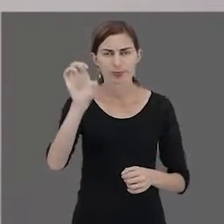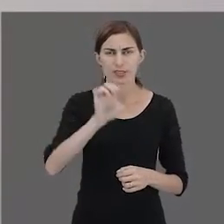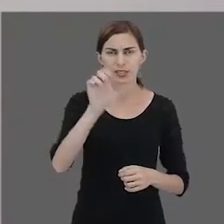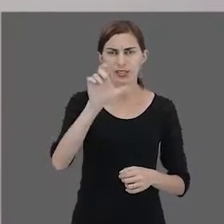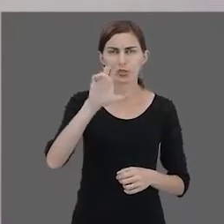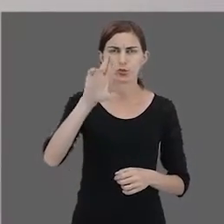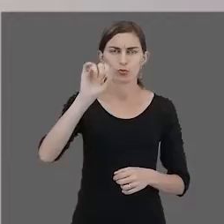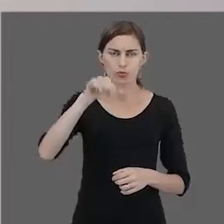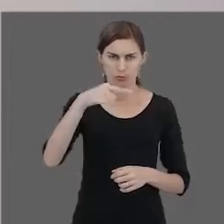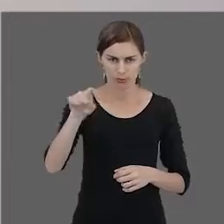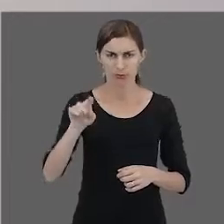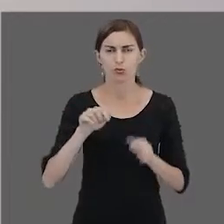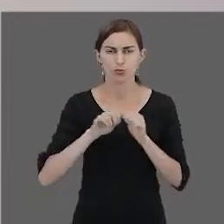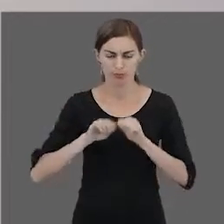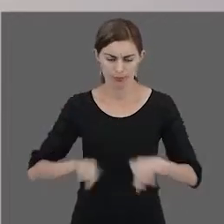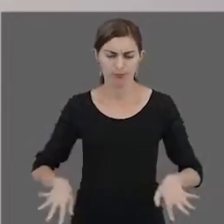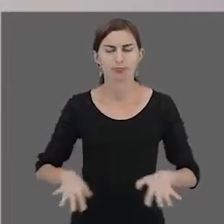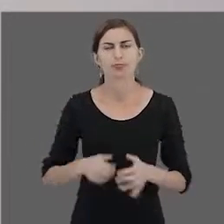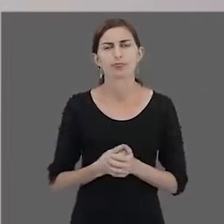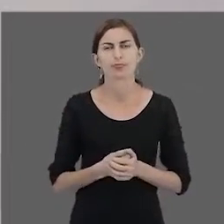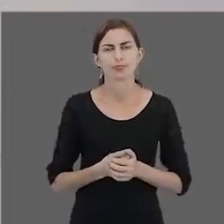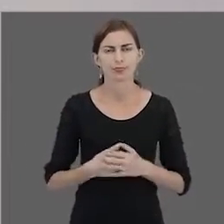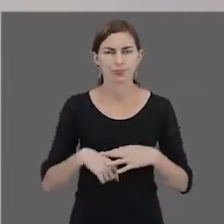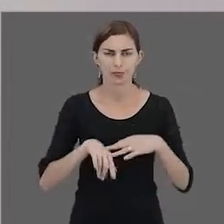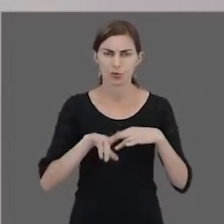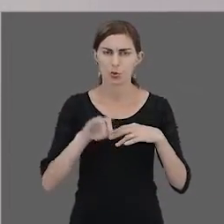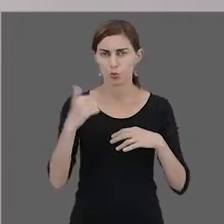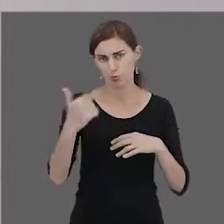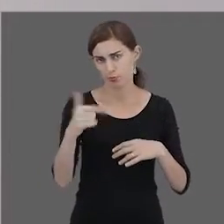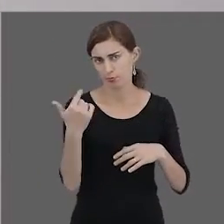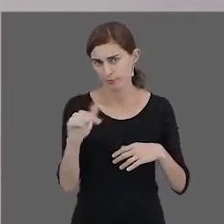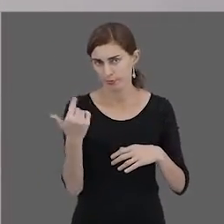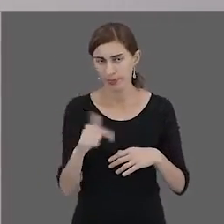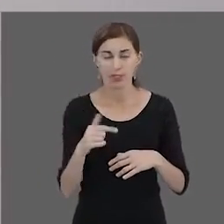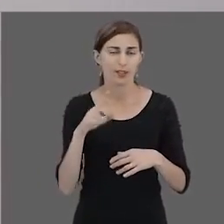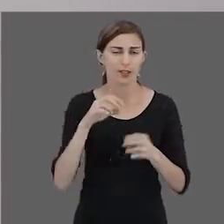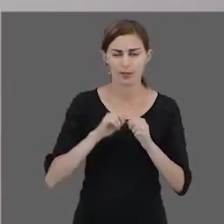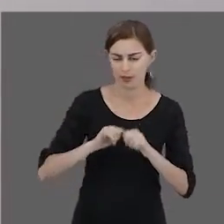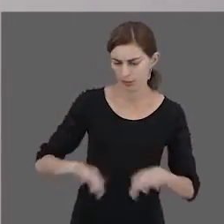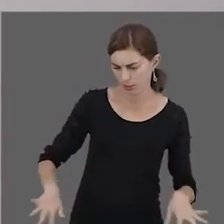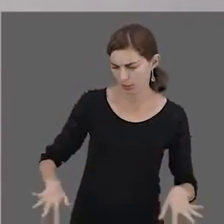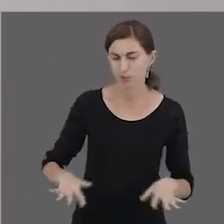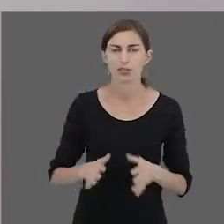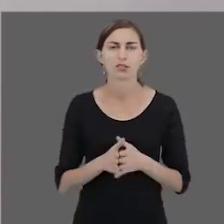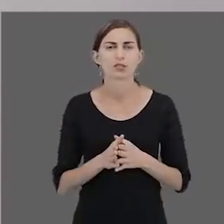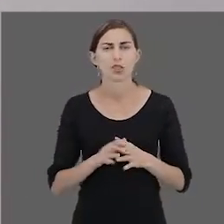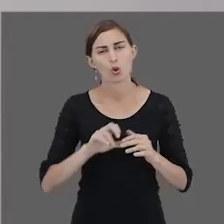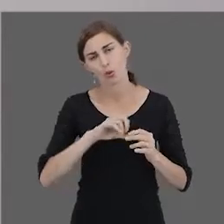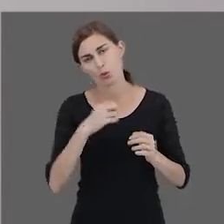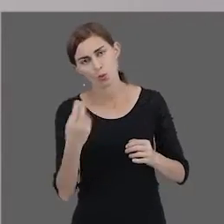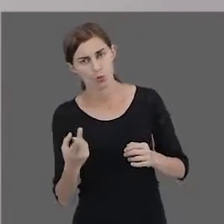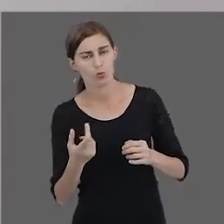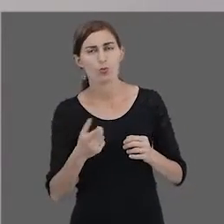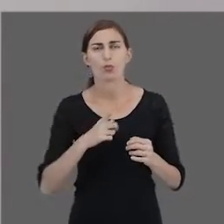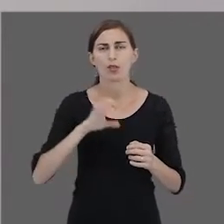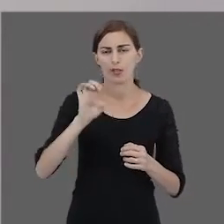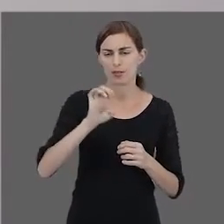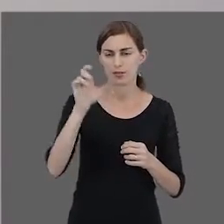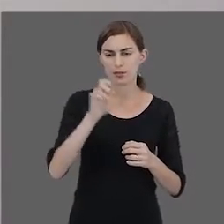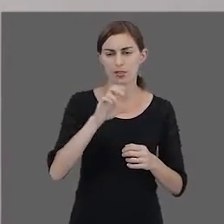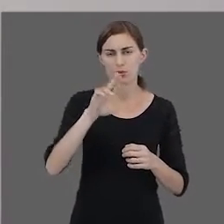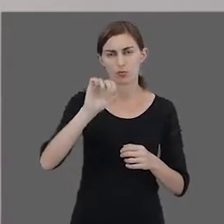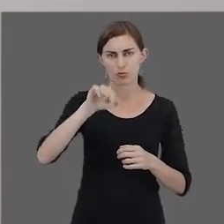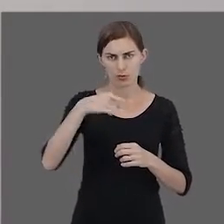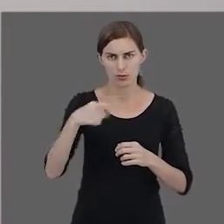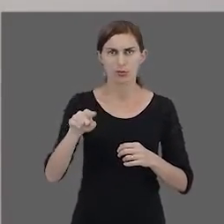despesa. Às vezes ocorre de ou não ter execução da despesa por algum fato, ou ter essa execução da